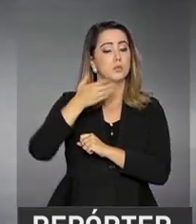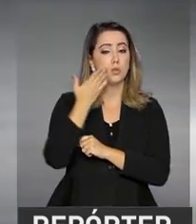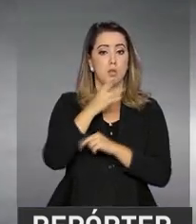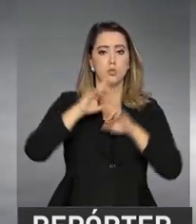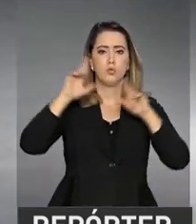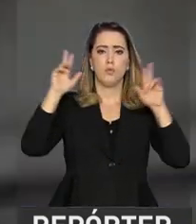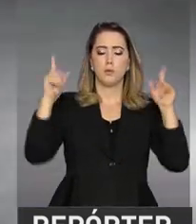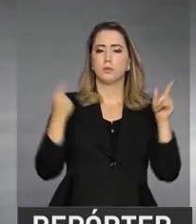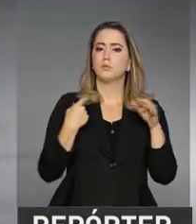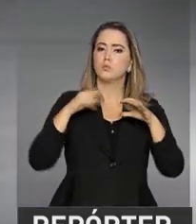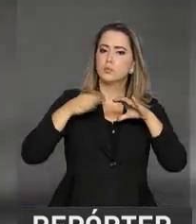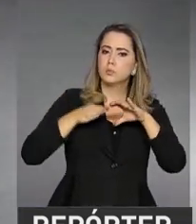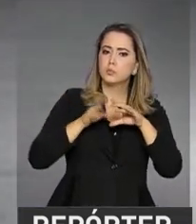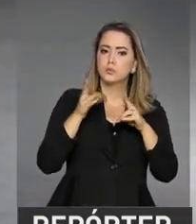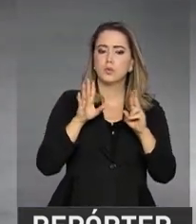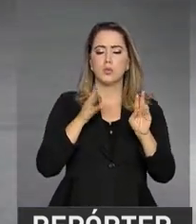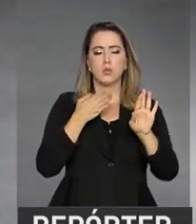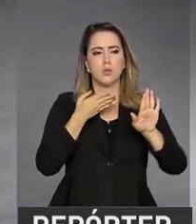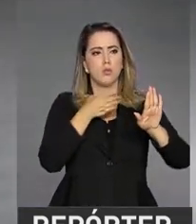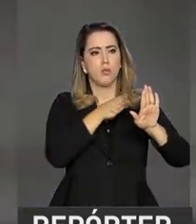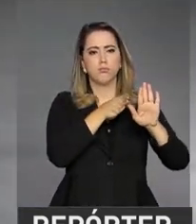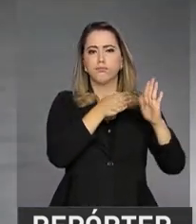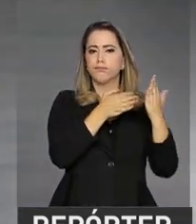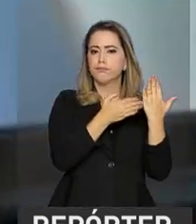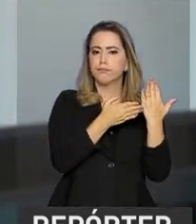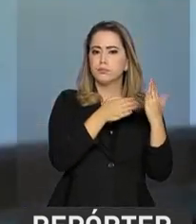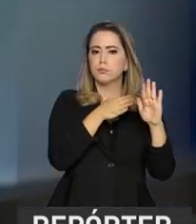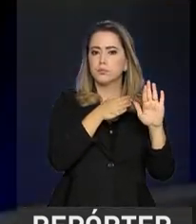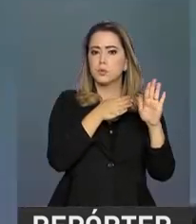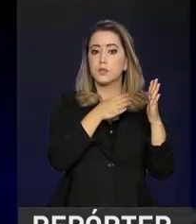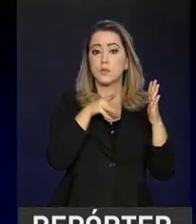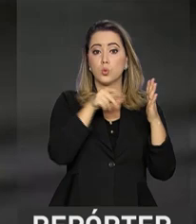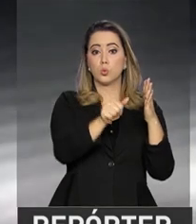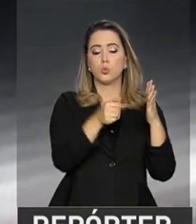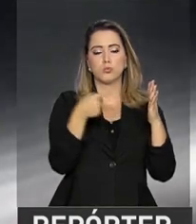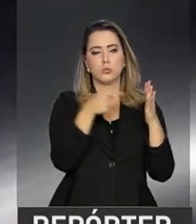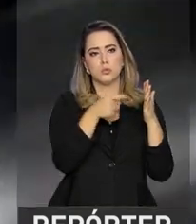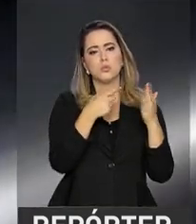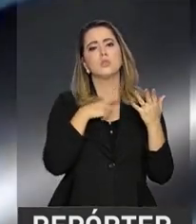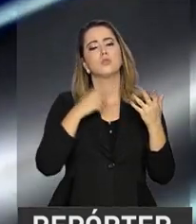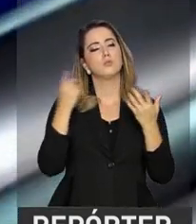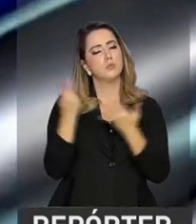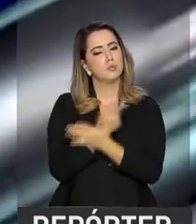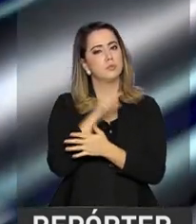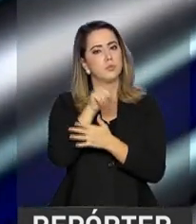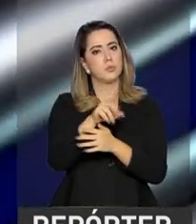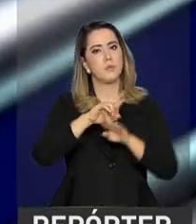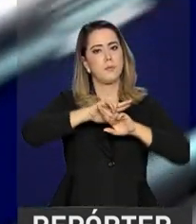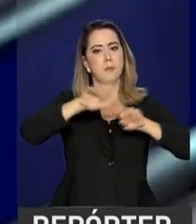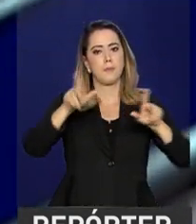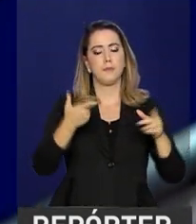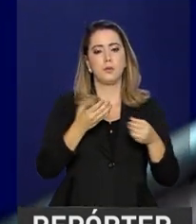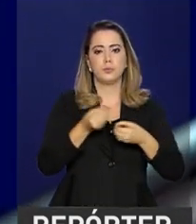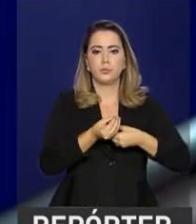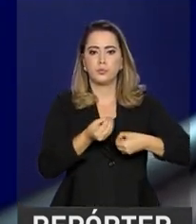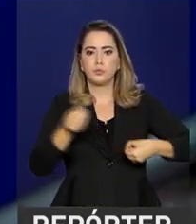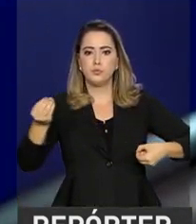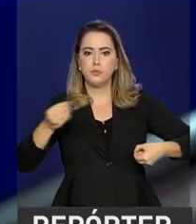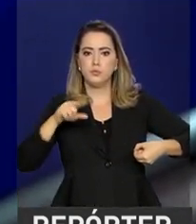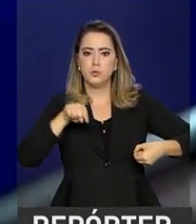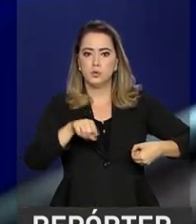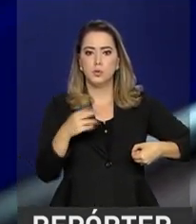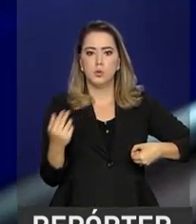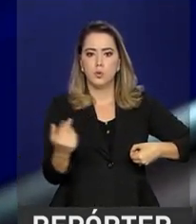luz atravessa os materiais e revela toda a sua composição. Ela é produzida quando os elétrons percorrem um tubo com